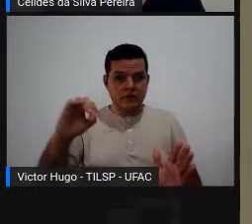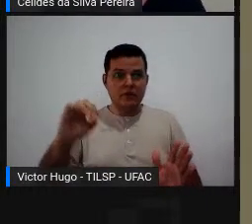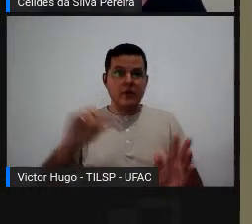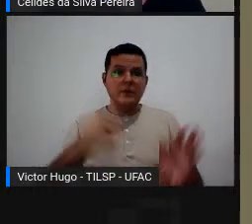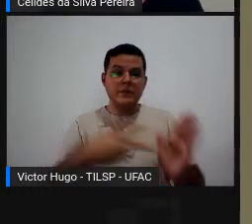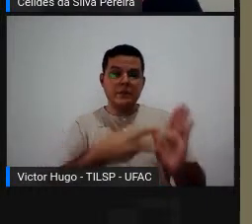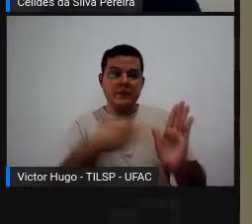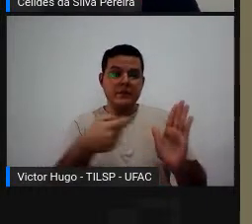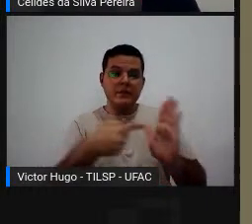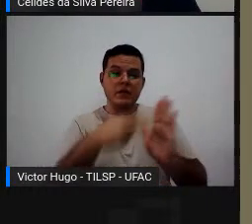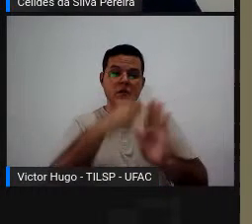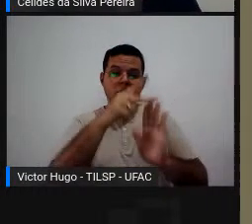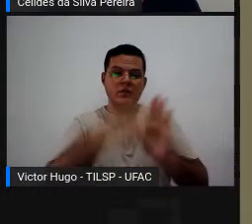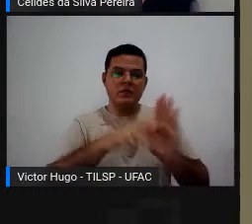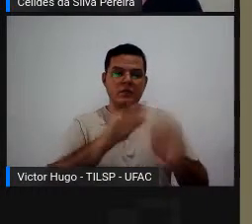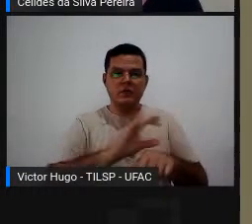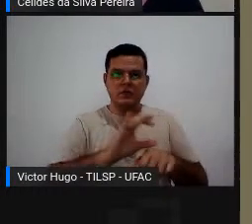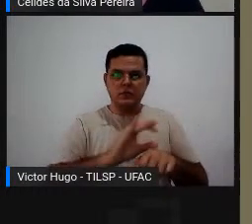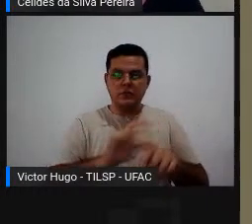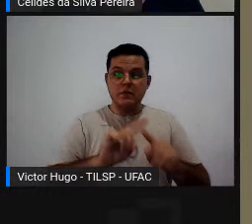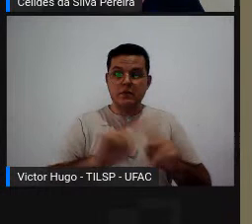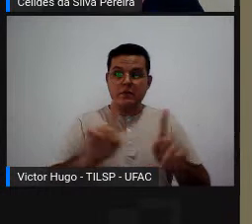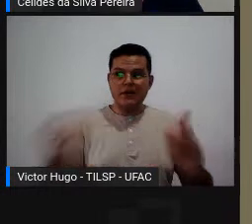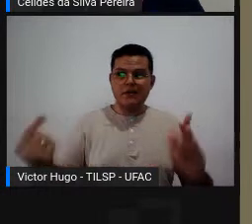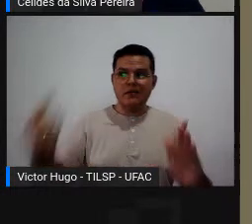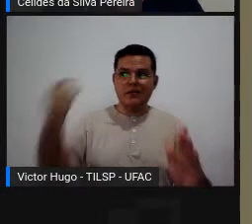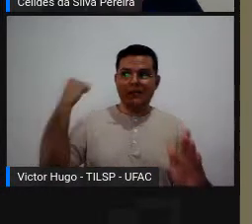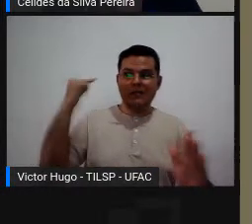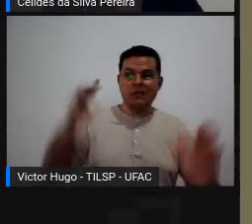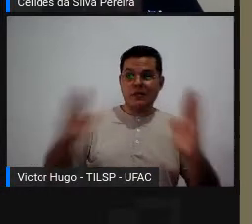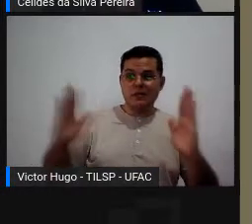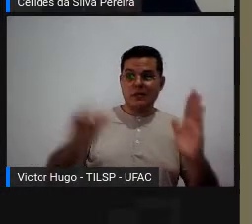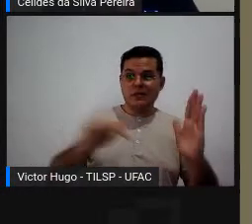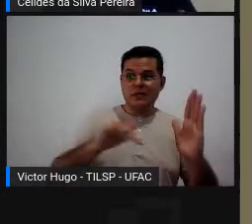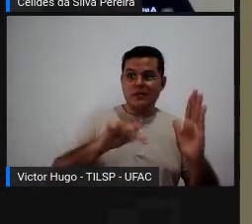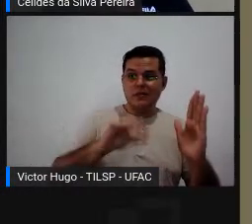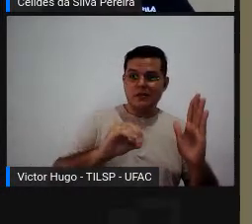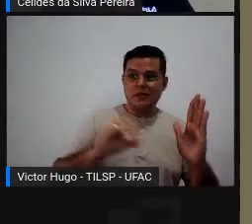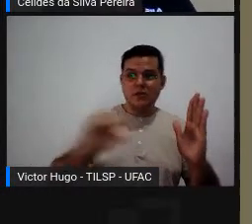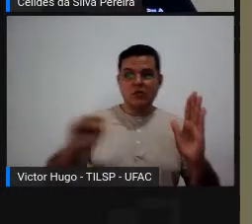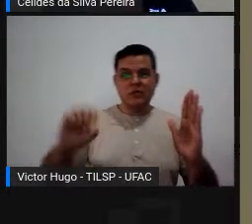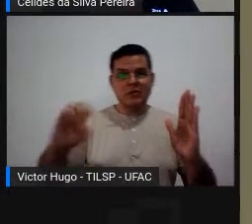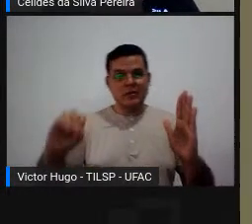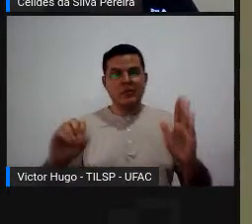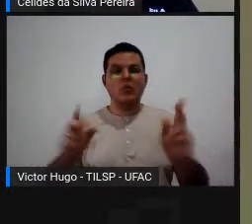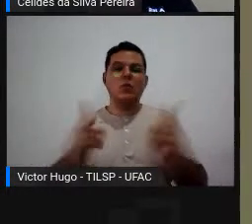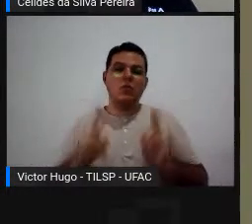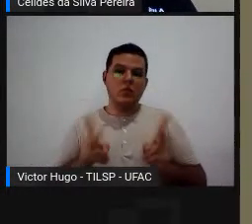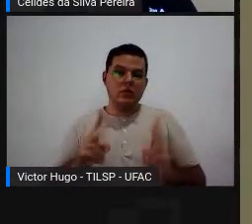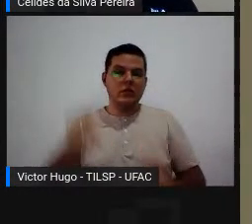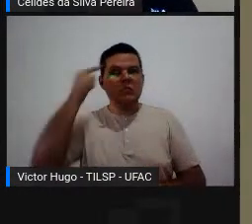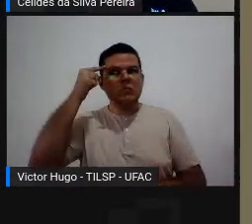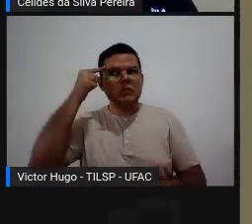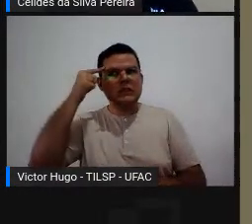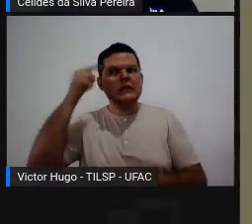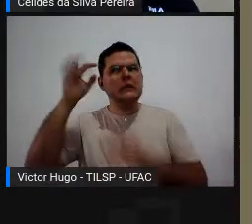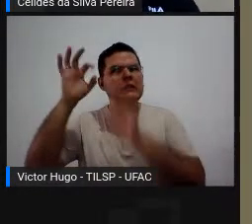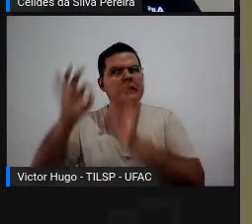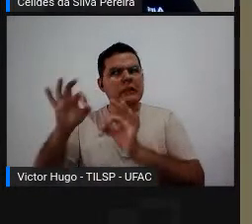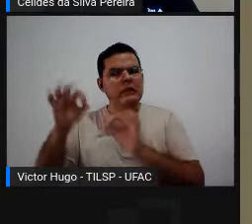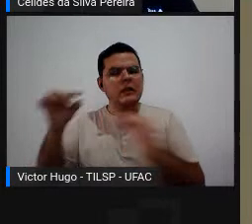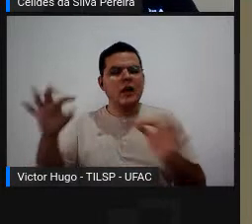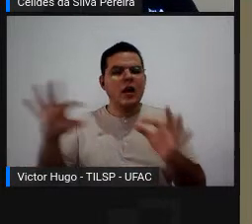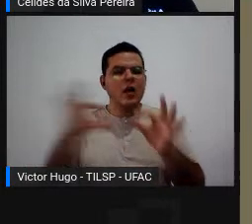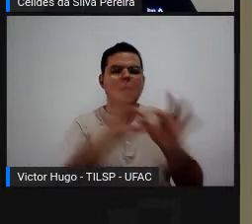ainda prevalece a ideia do raciocínio lógico associado intrinsecamente